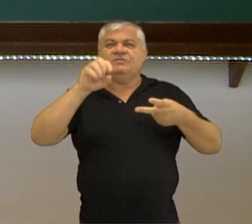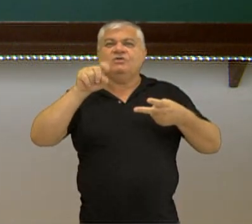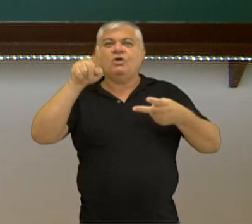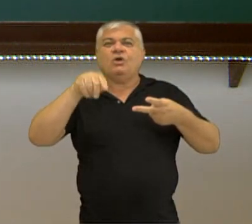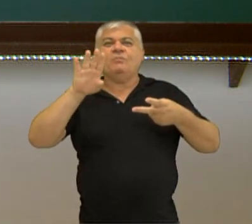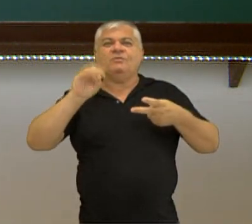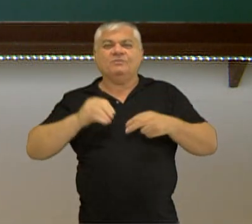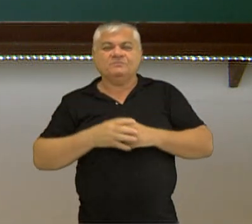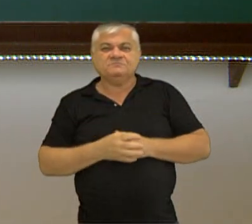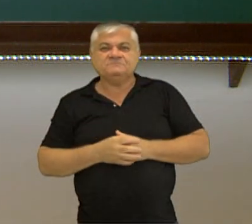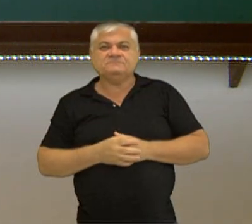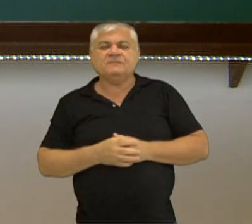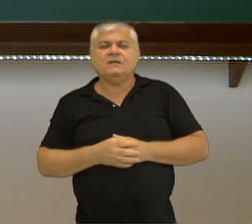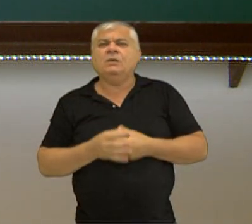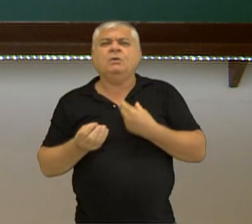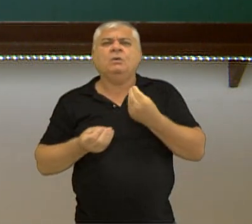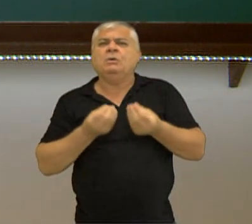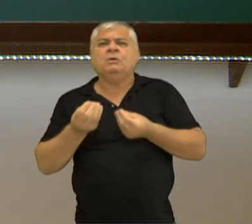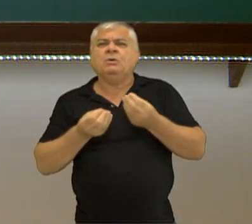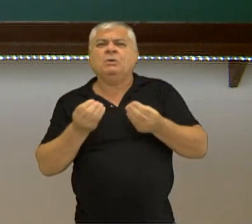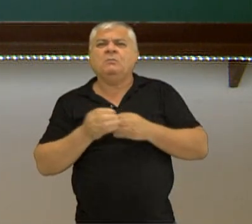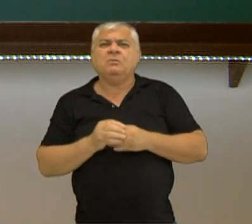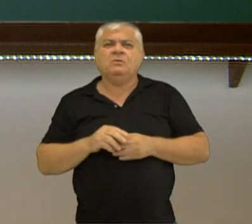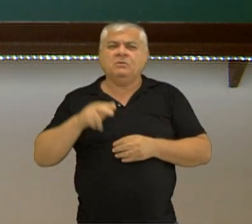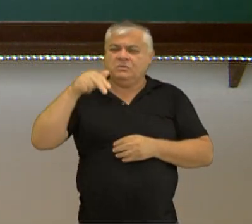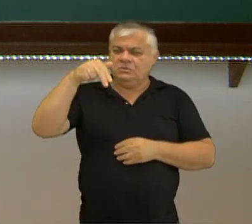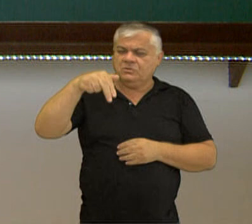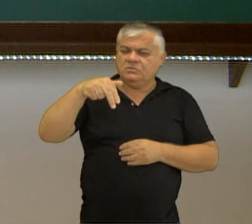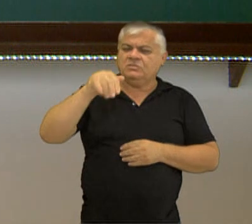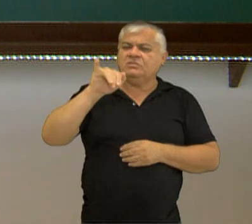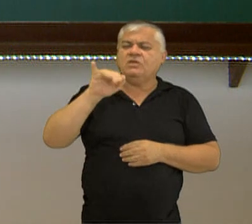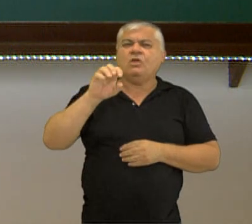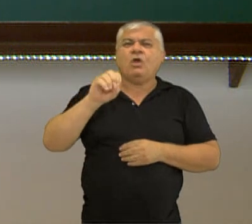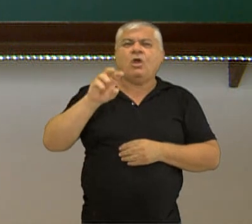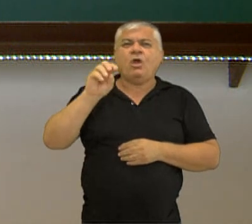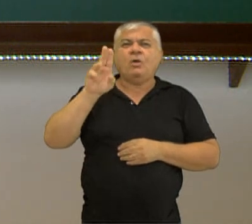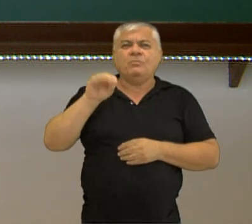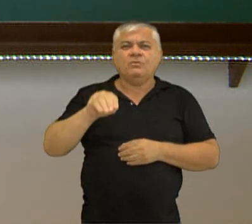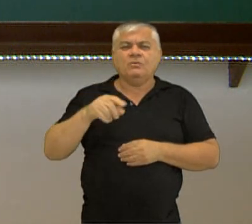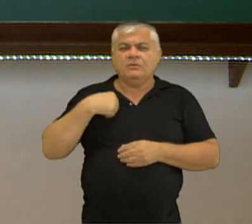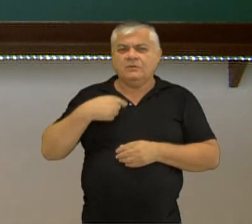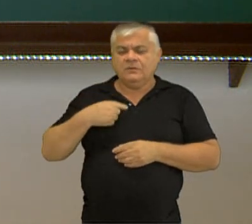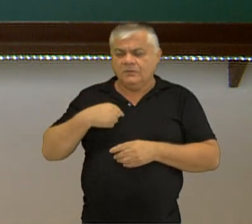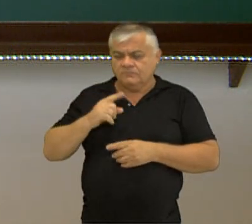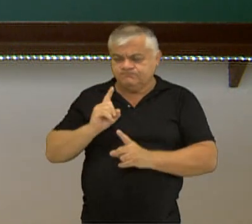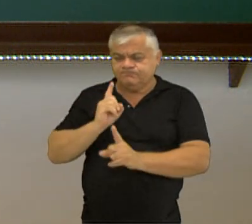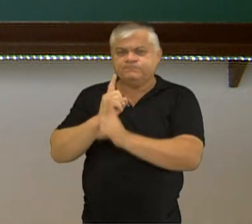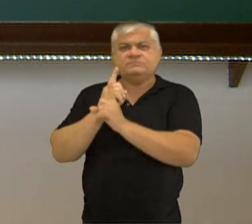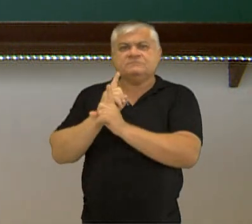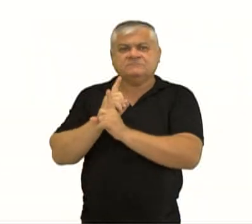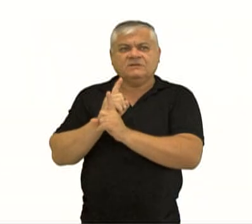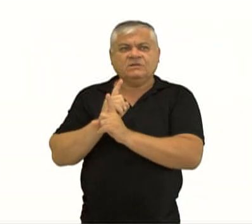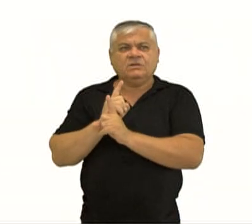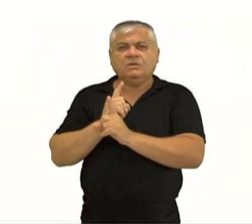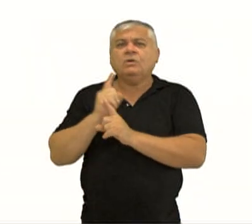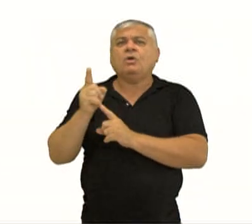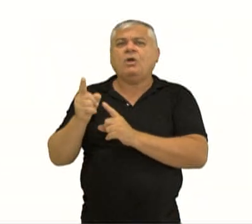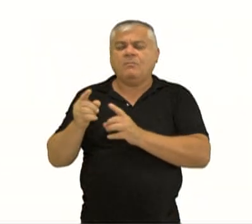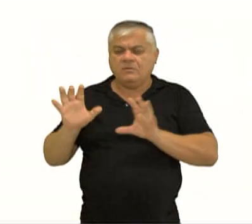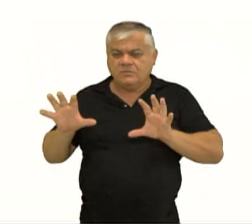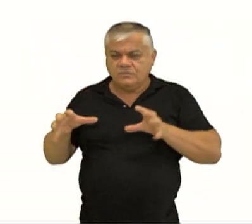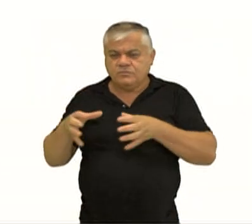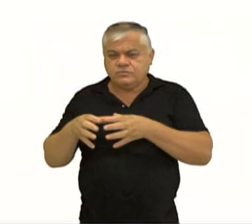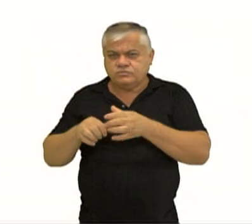exemplos de como que o nióbio, ele é a partir da extração dele no mineral, como que ele é